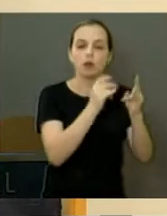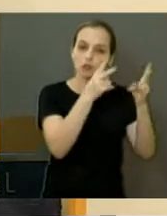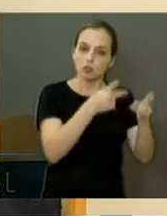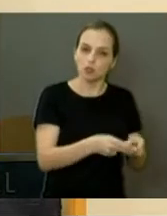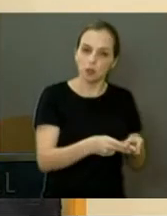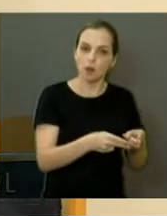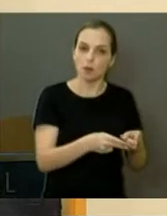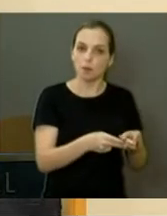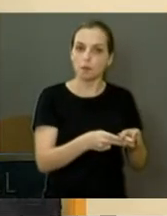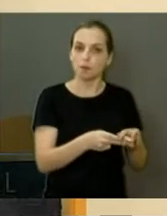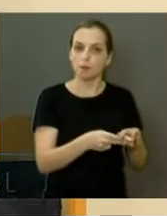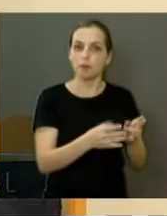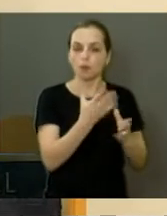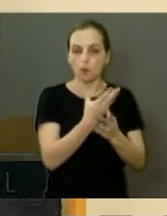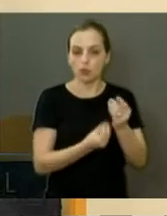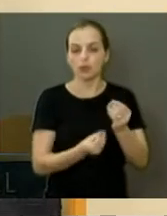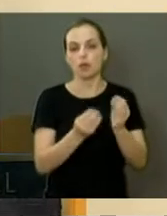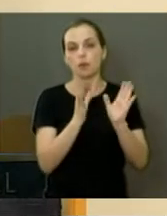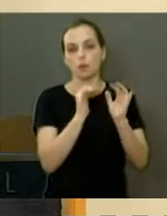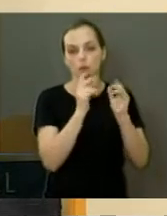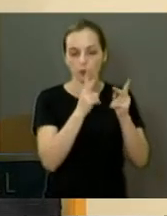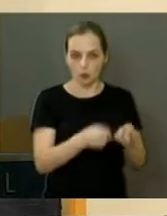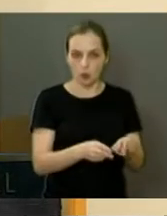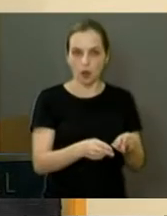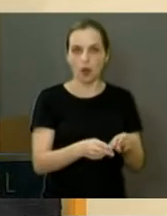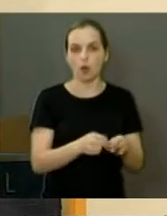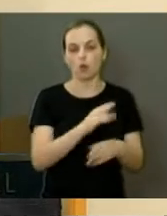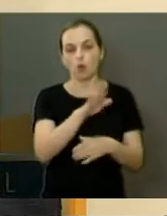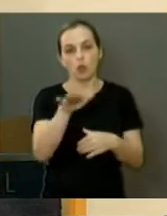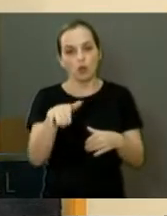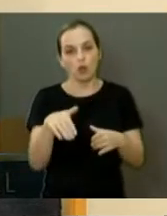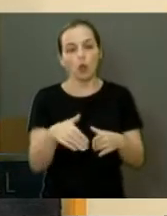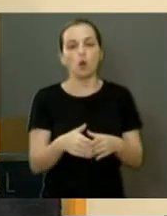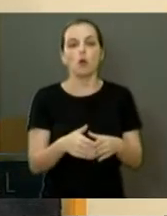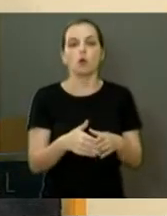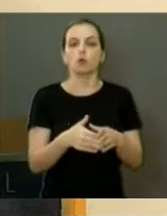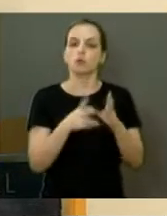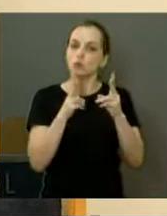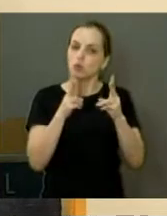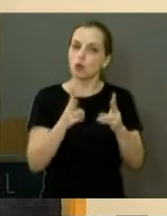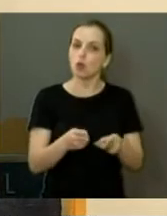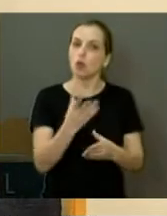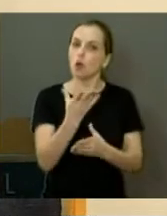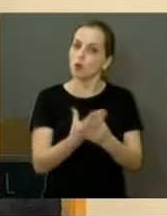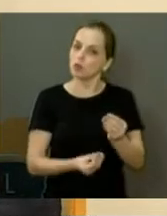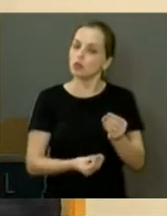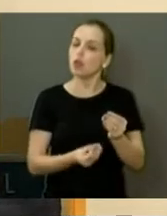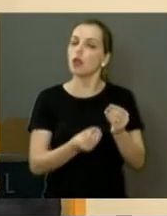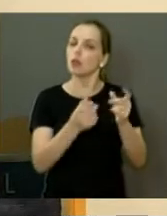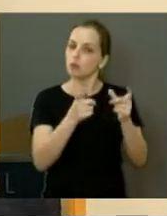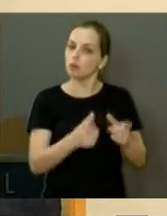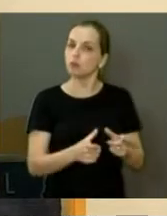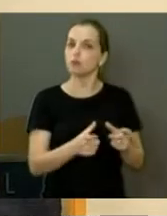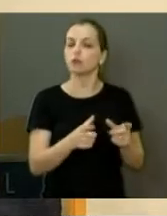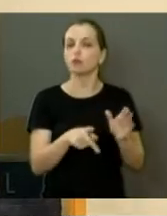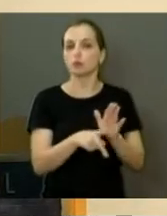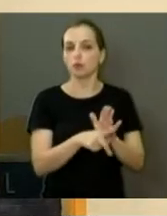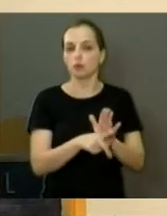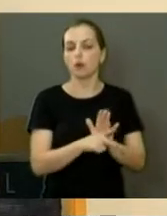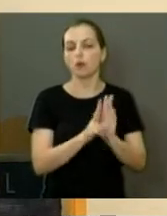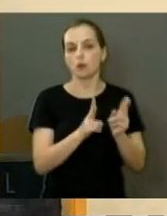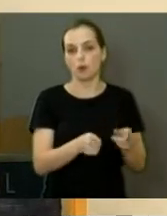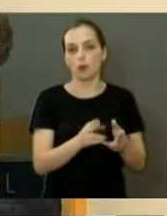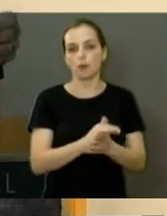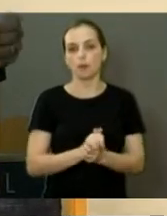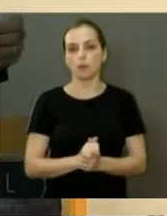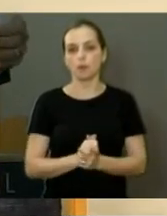como essa. Certo, Elias? Todos tivessem condições de encabeçar, que servia de exemplo para toda a cidade. Um